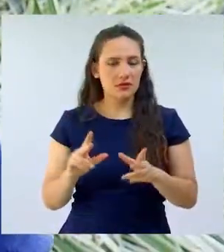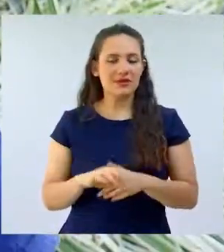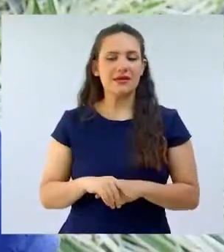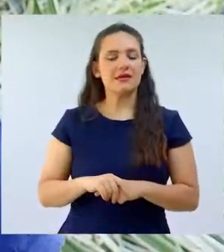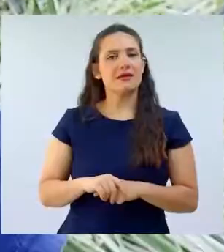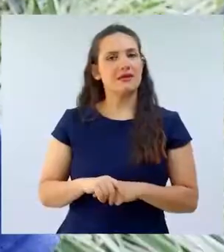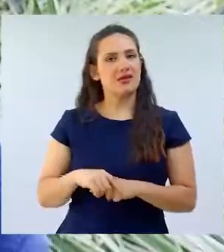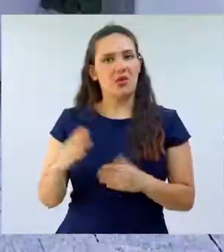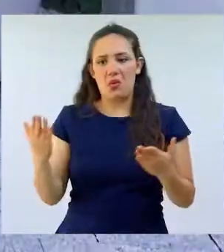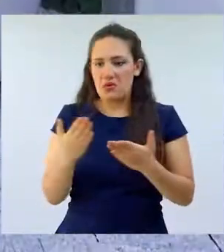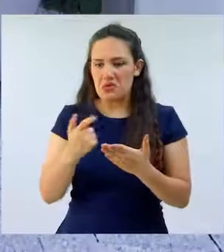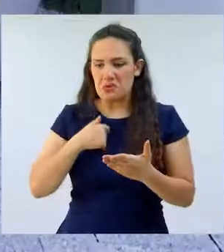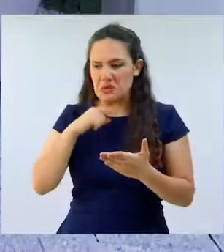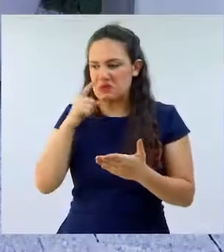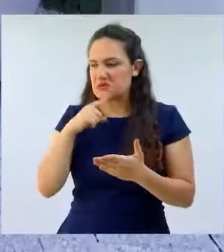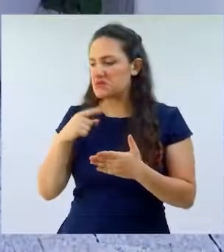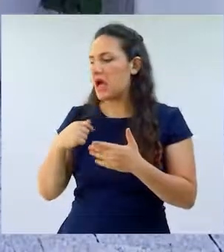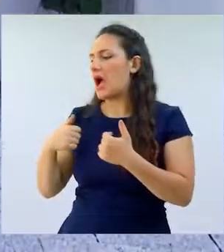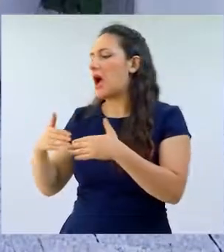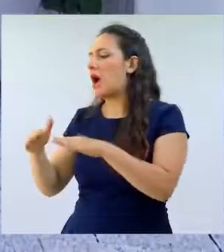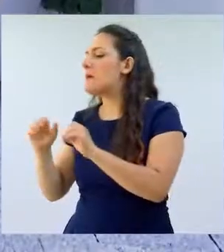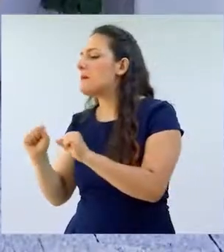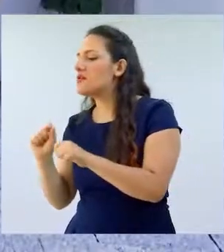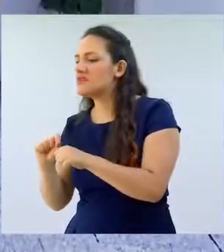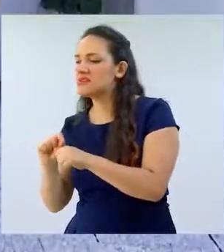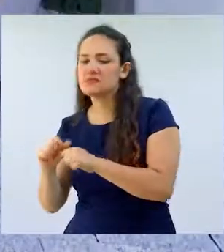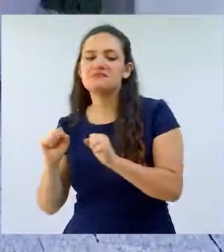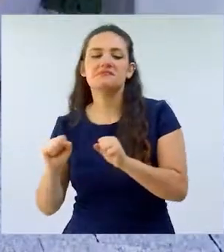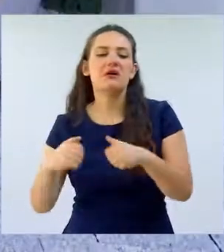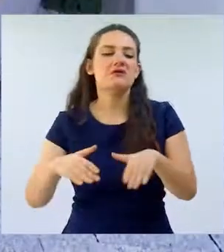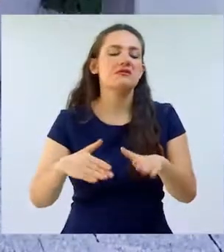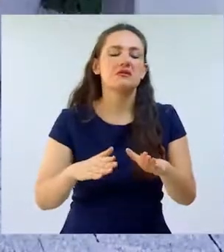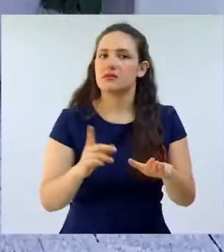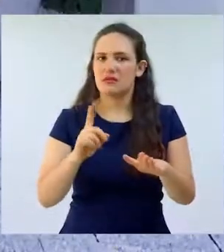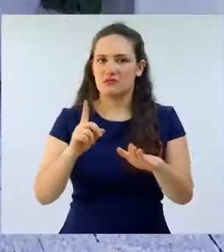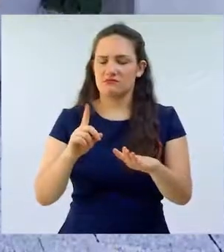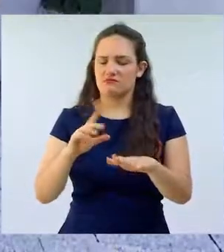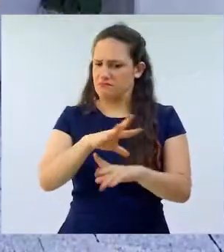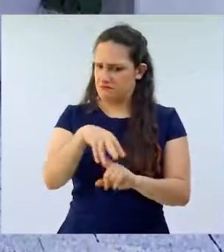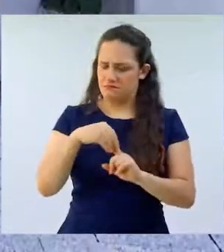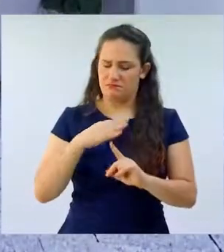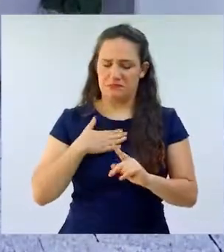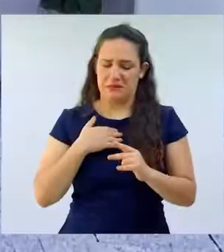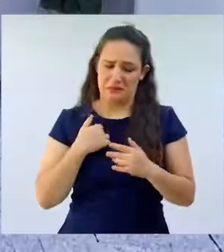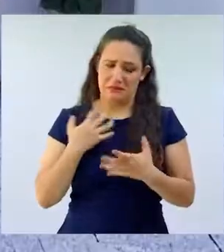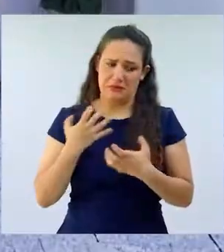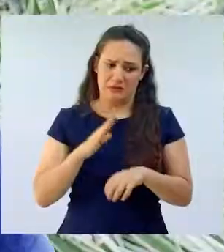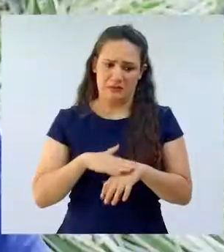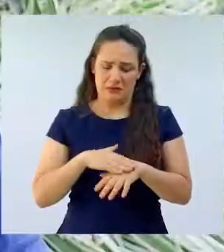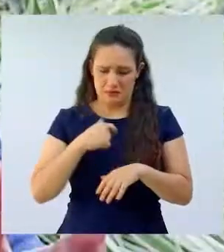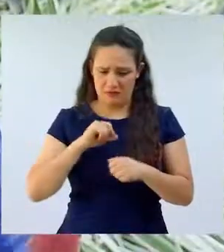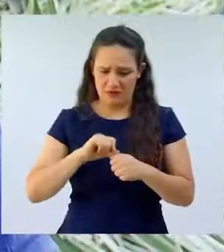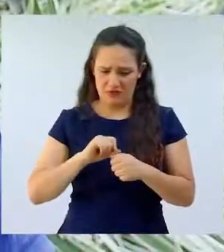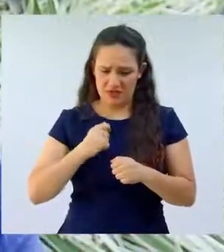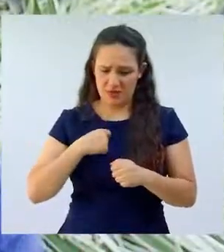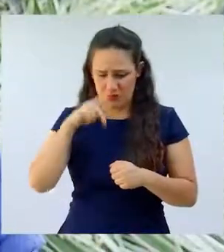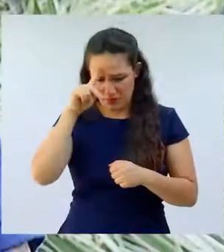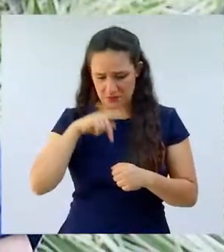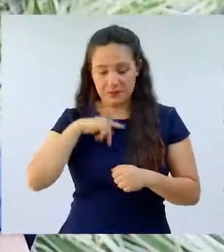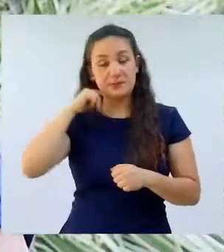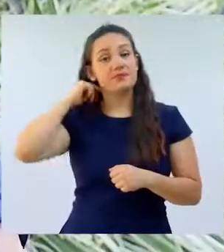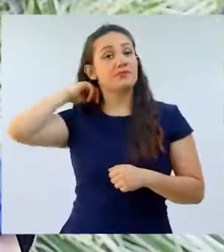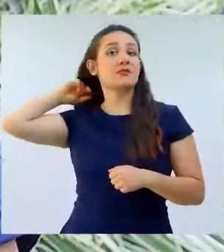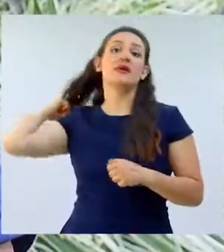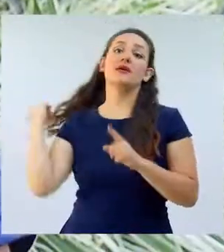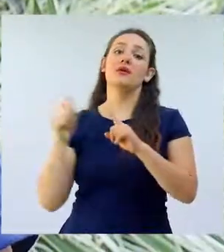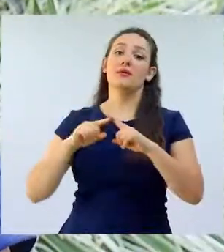mais as coisas, sabe? Eu já não consigo mais deixar tanto assim muita parte para ajuda. Com essa evolução hoje